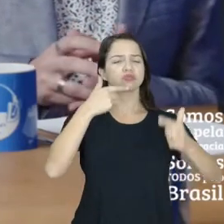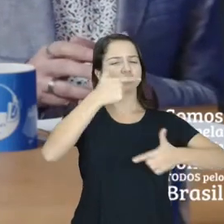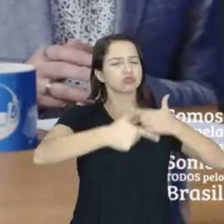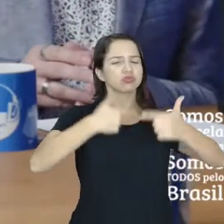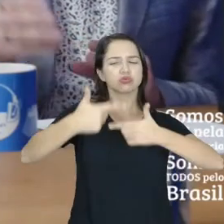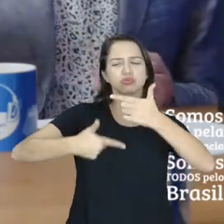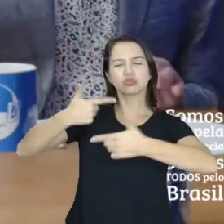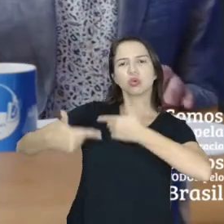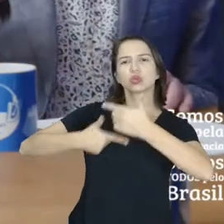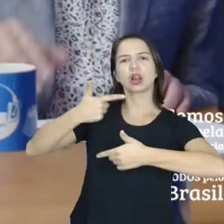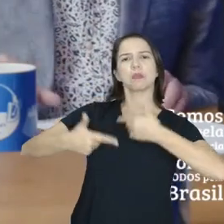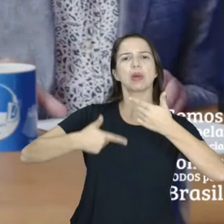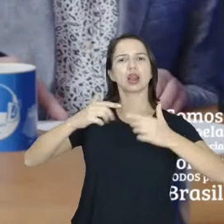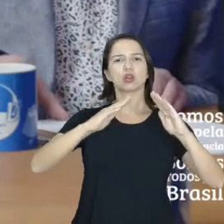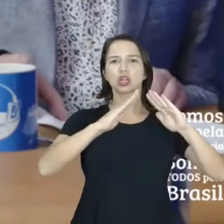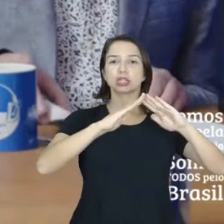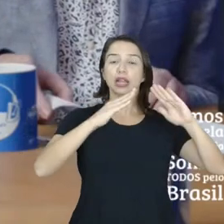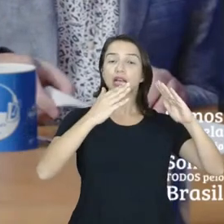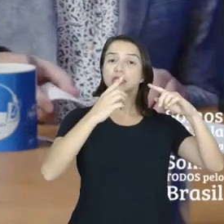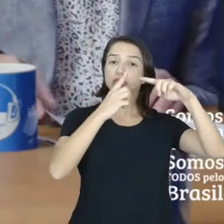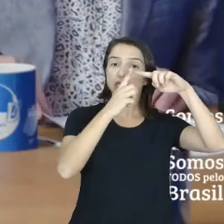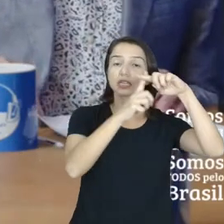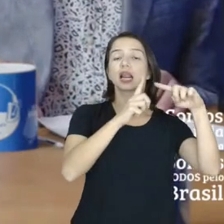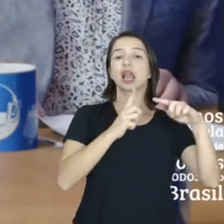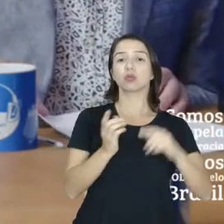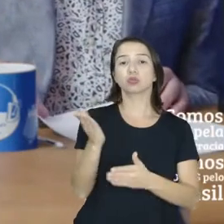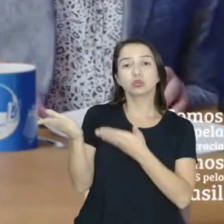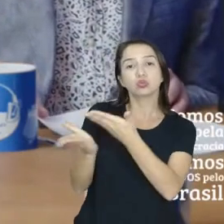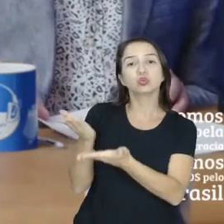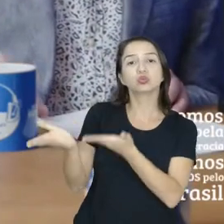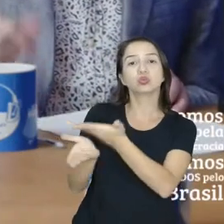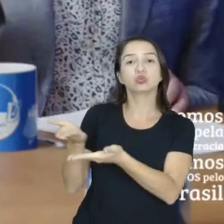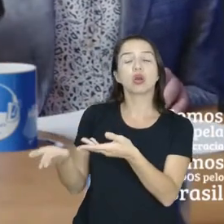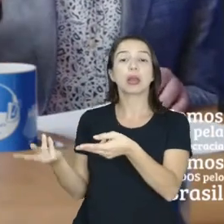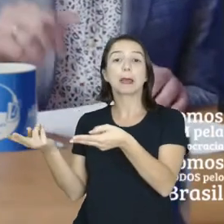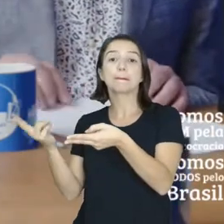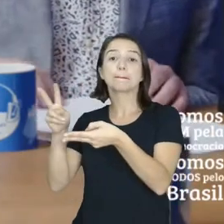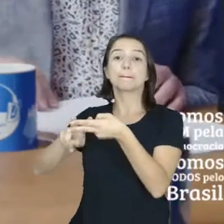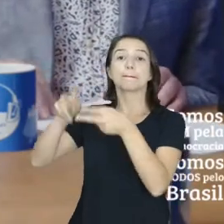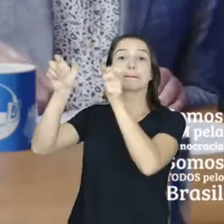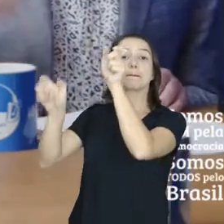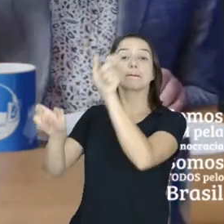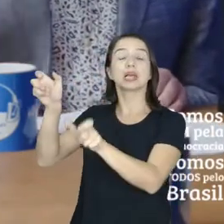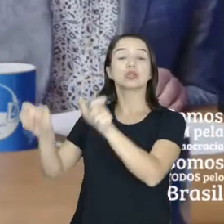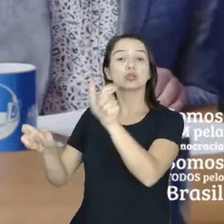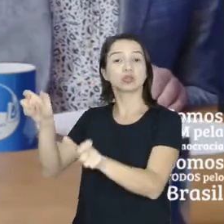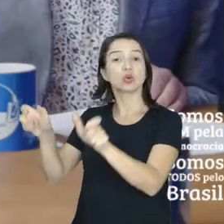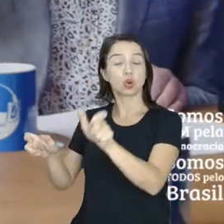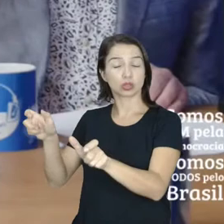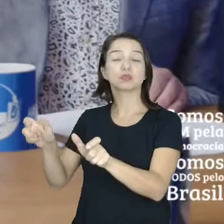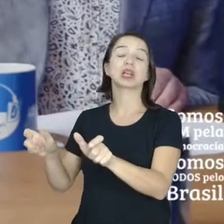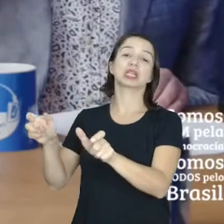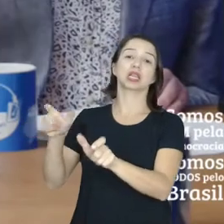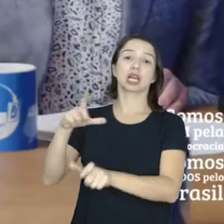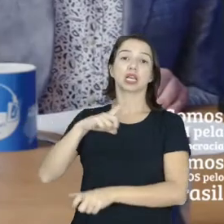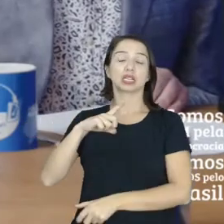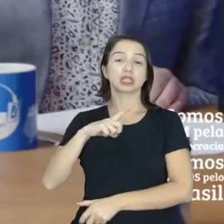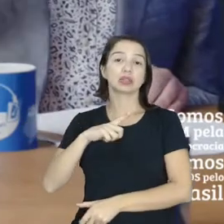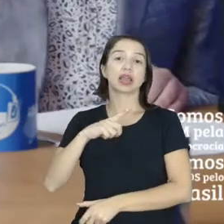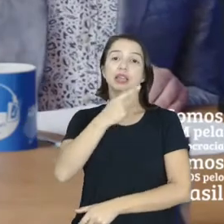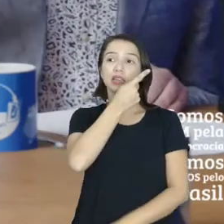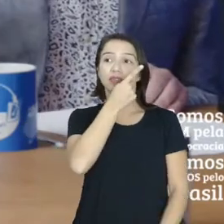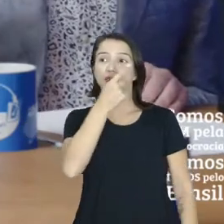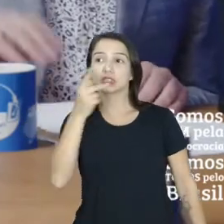em penitenciários, porque vocês vão ter algumas pessoas em especial para visitar na Papuda, em